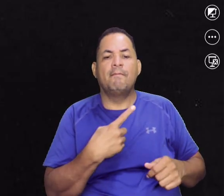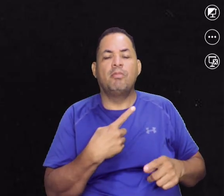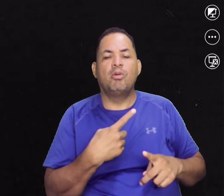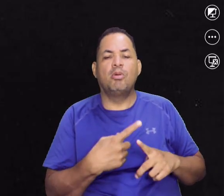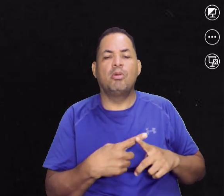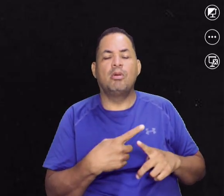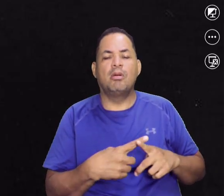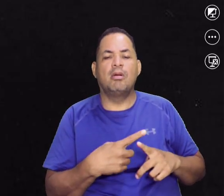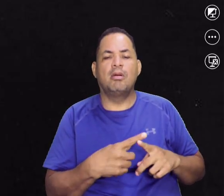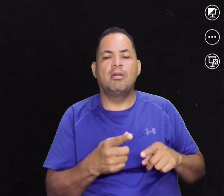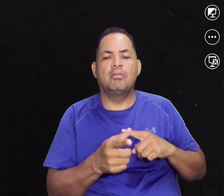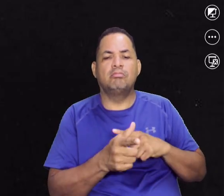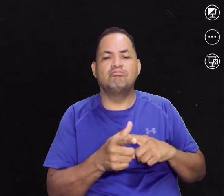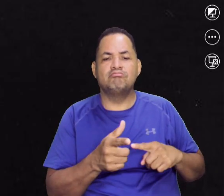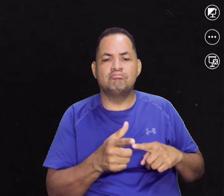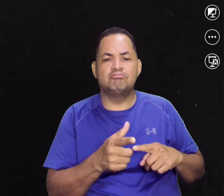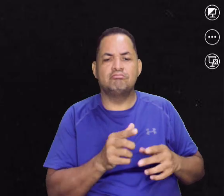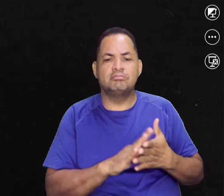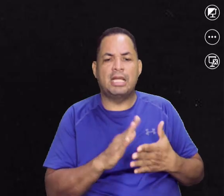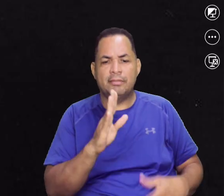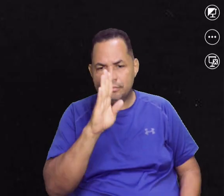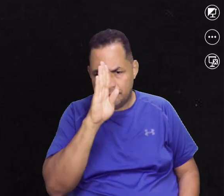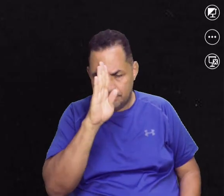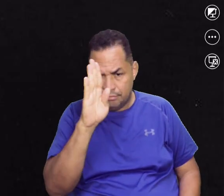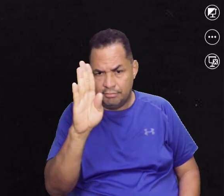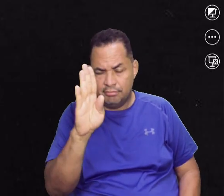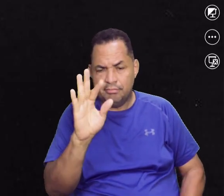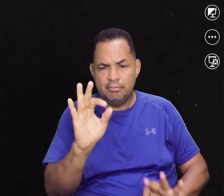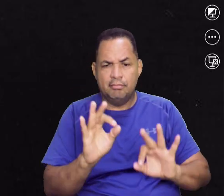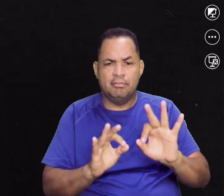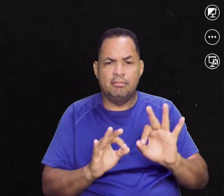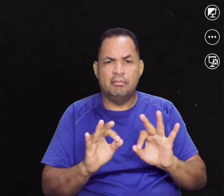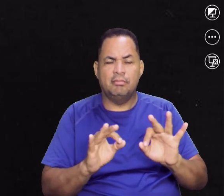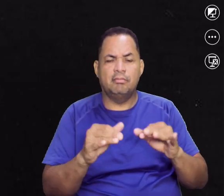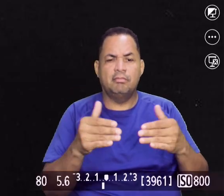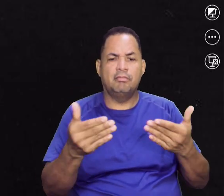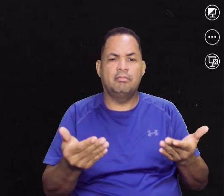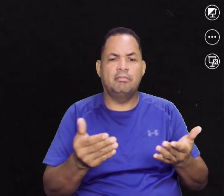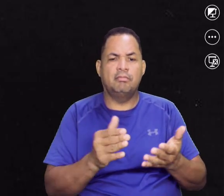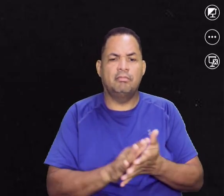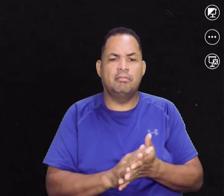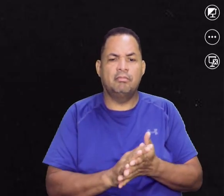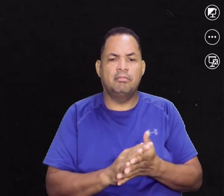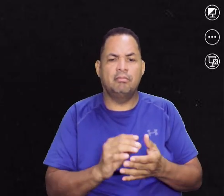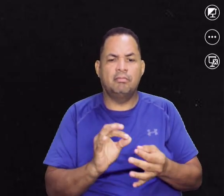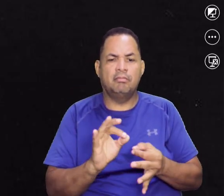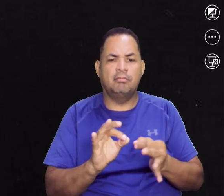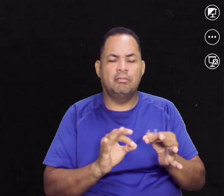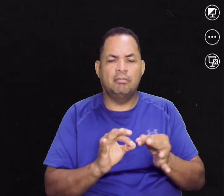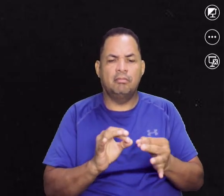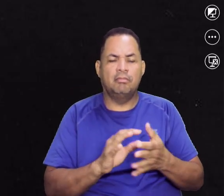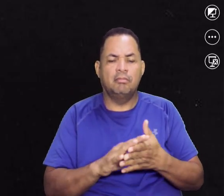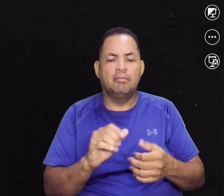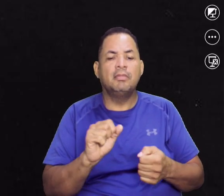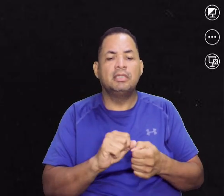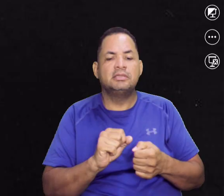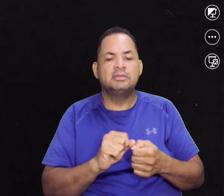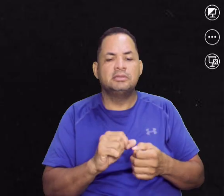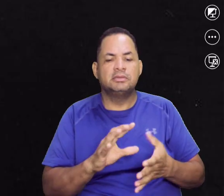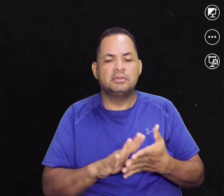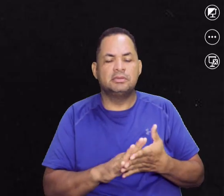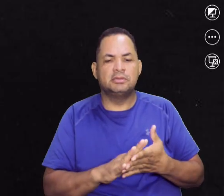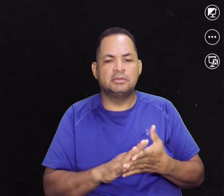polegar era a peça fundamental, digamos assim, para fiar, para fazer esse